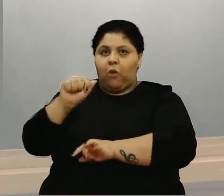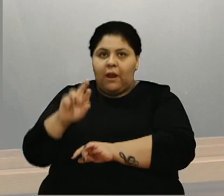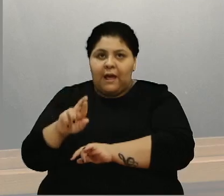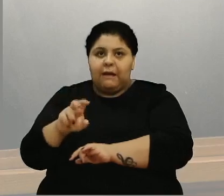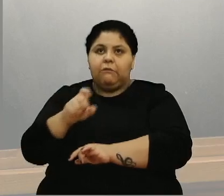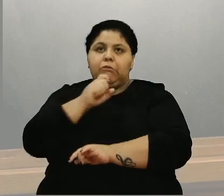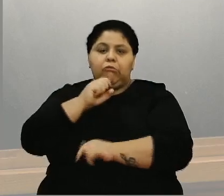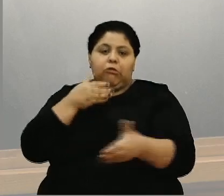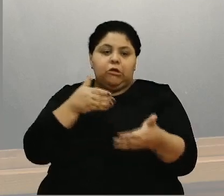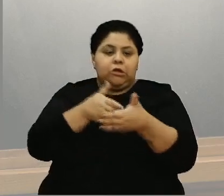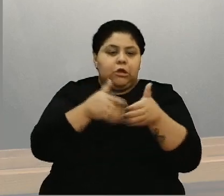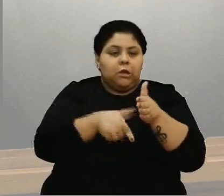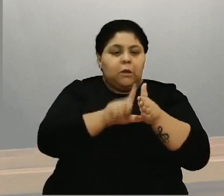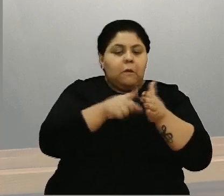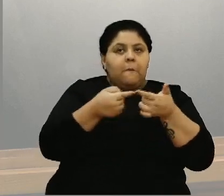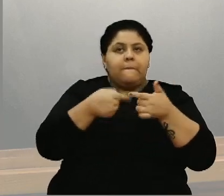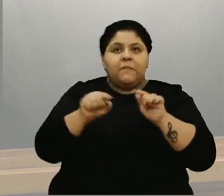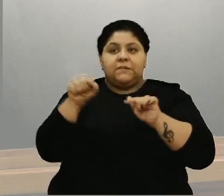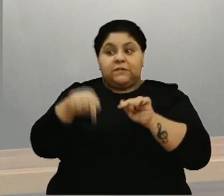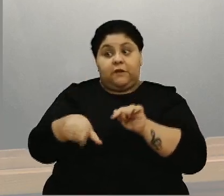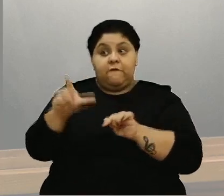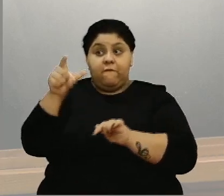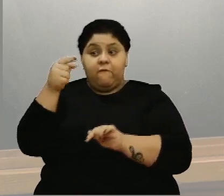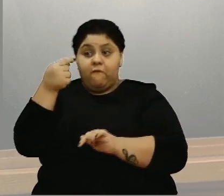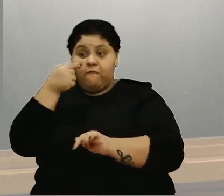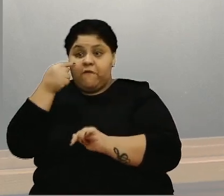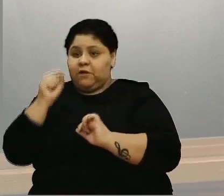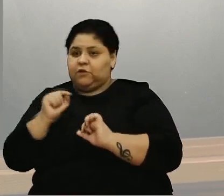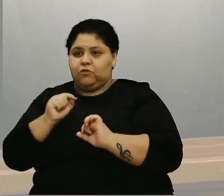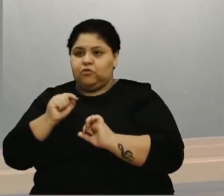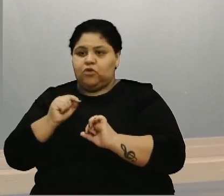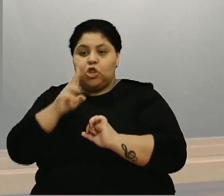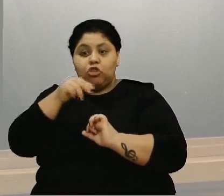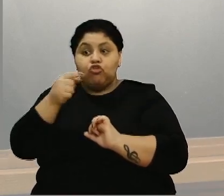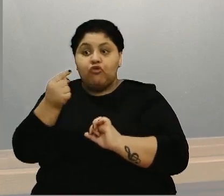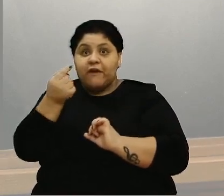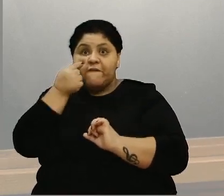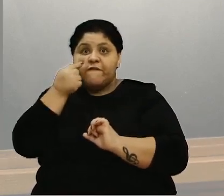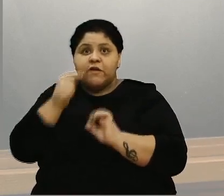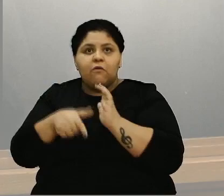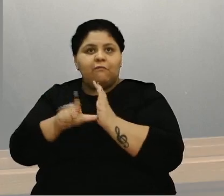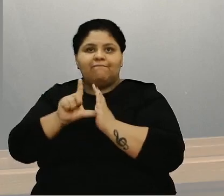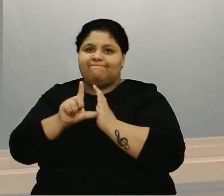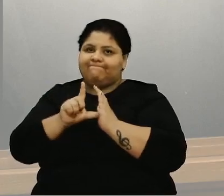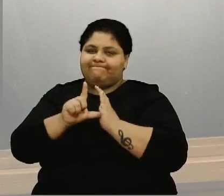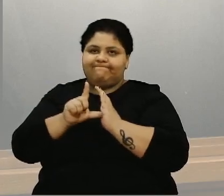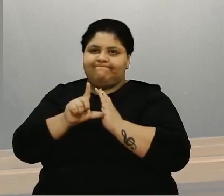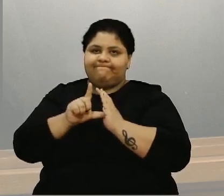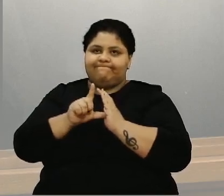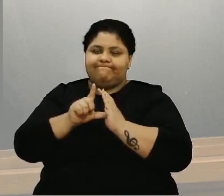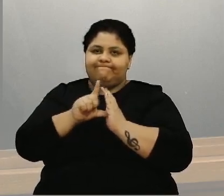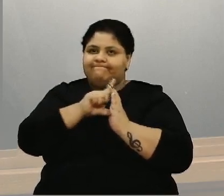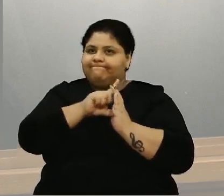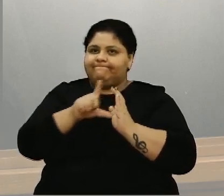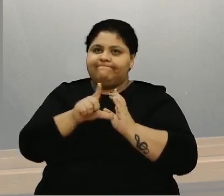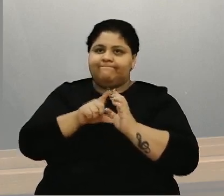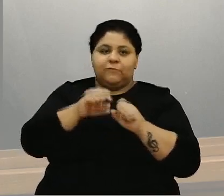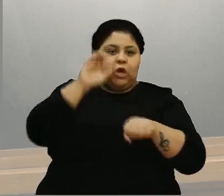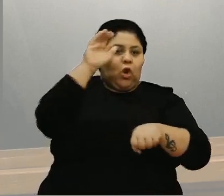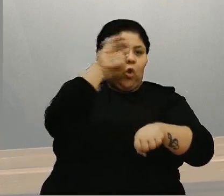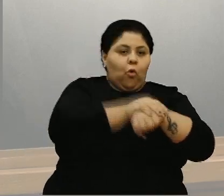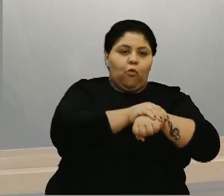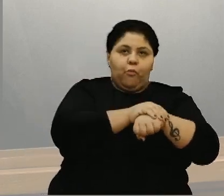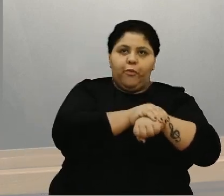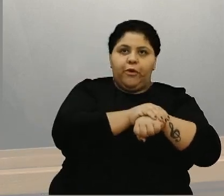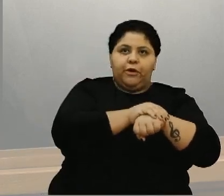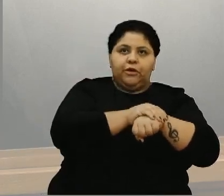antes, mas nós estamos aqui vendo uma coisa que nunca se viu. E isso não é obra apenas de São Pedro,